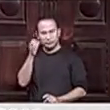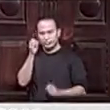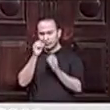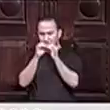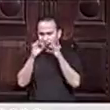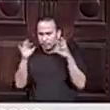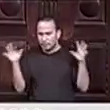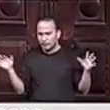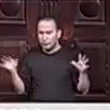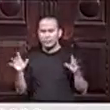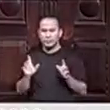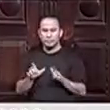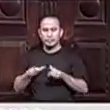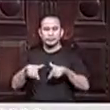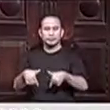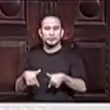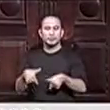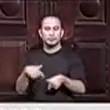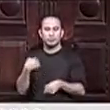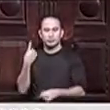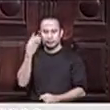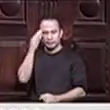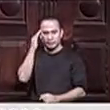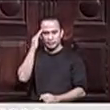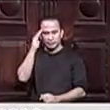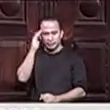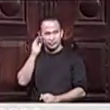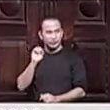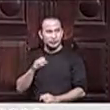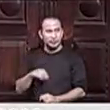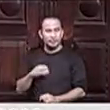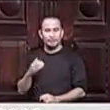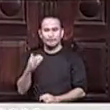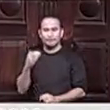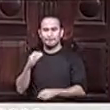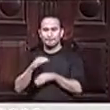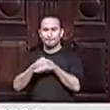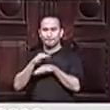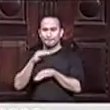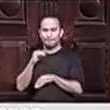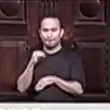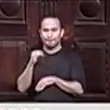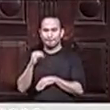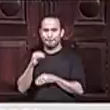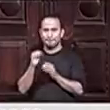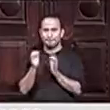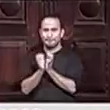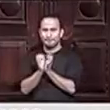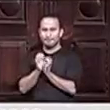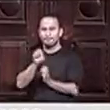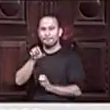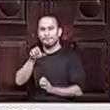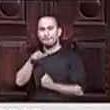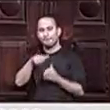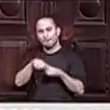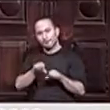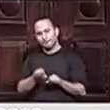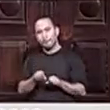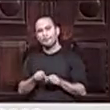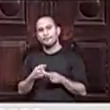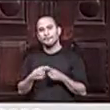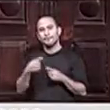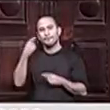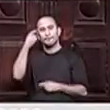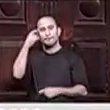com a posição do que nós entendemos serem os ideais maiores do nosso partido e estando em linha com o que pensa a